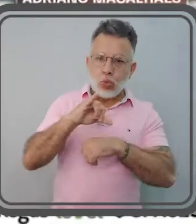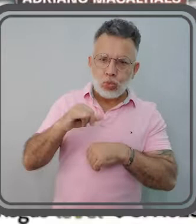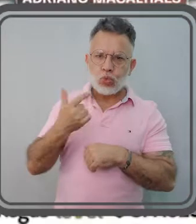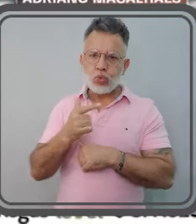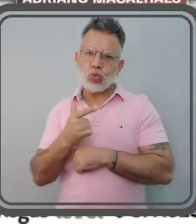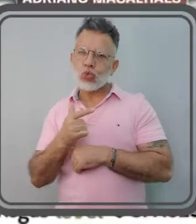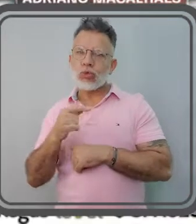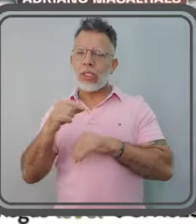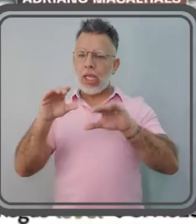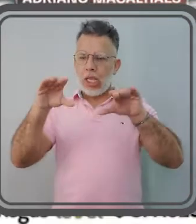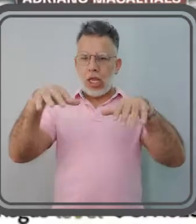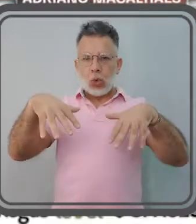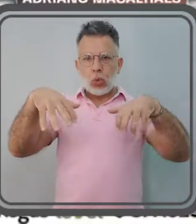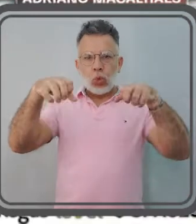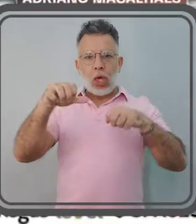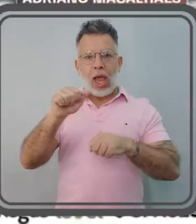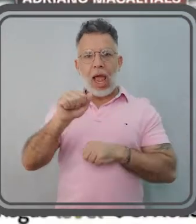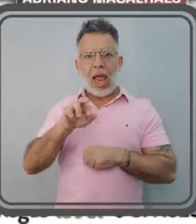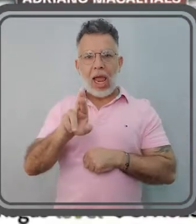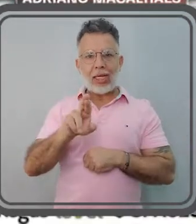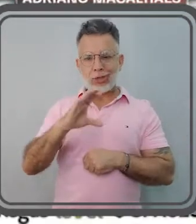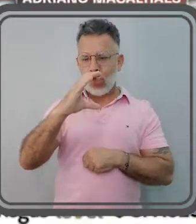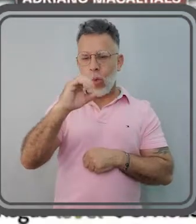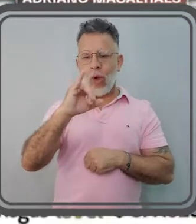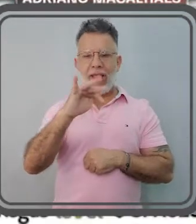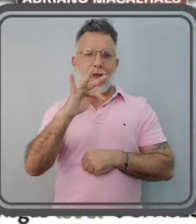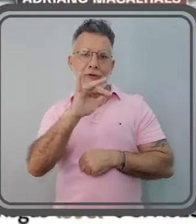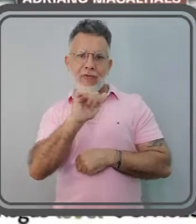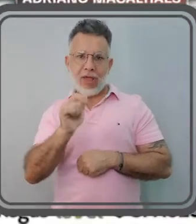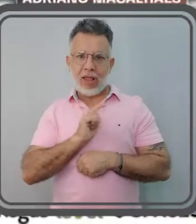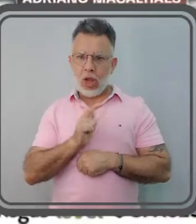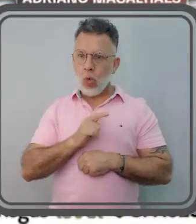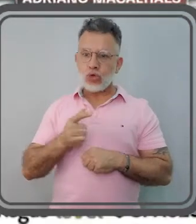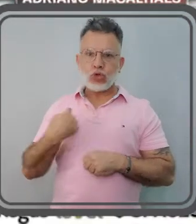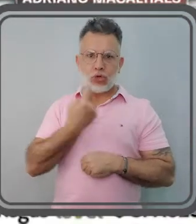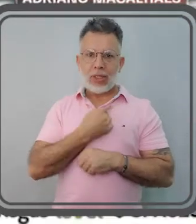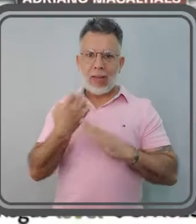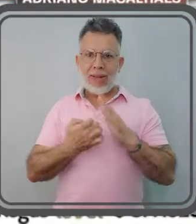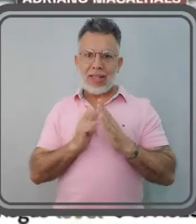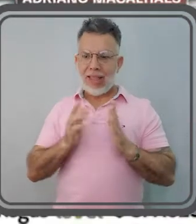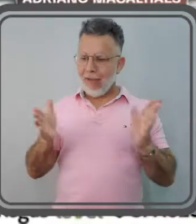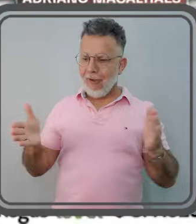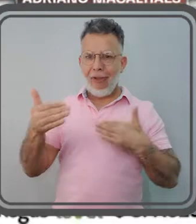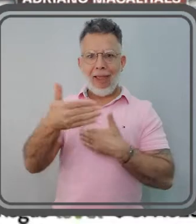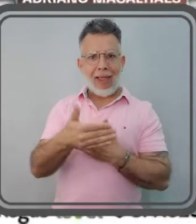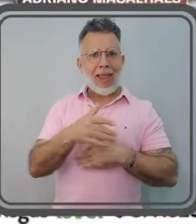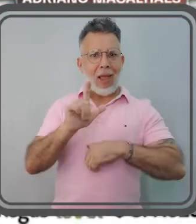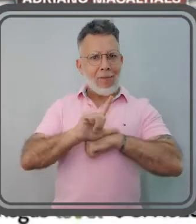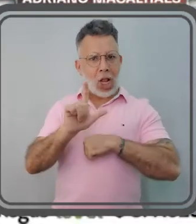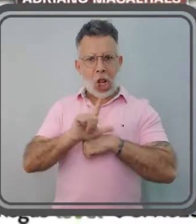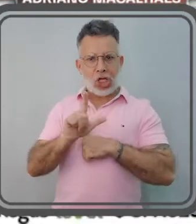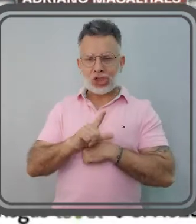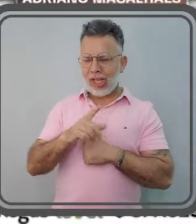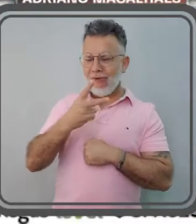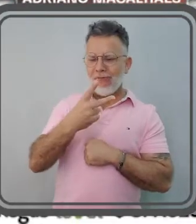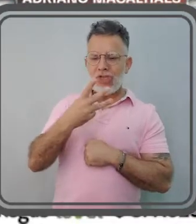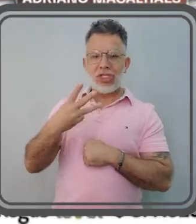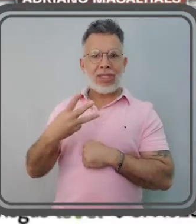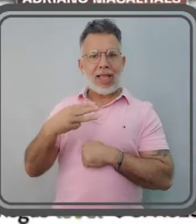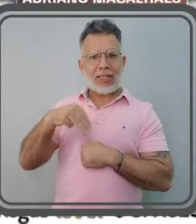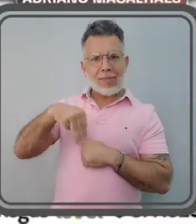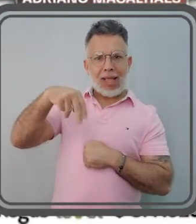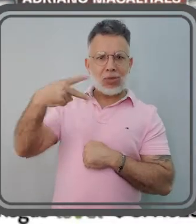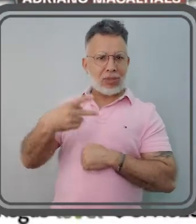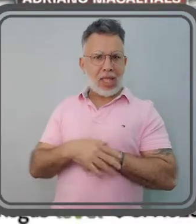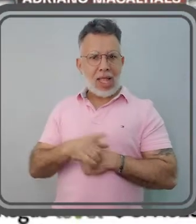23 metros quadrados. E é uma loja, tá? Não é um lugar que é só pegar o copo e sair andando na calçada, não. É uma loja com mesa,